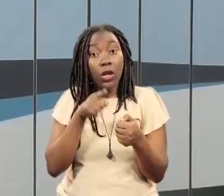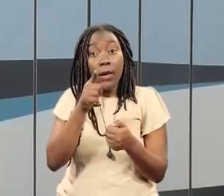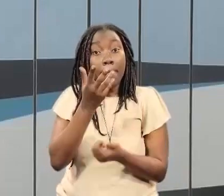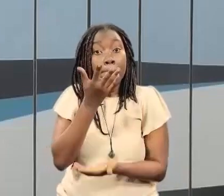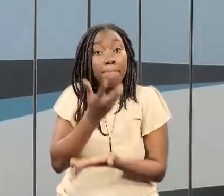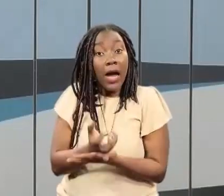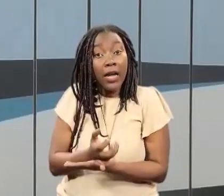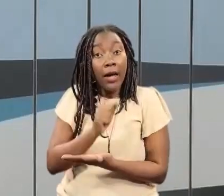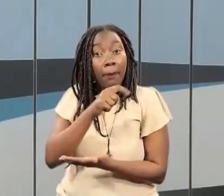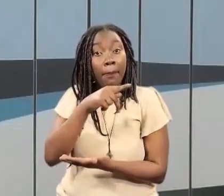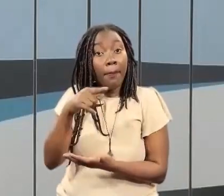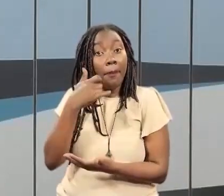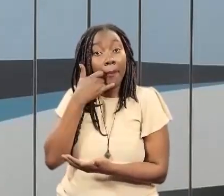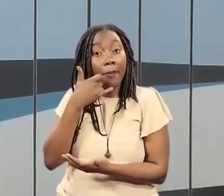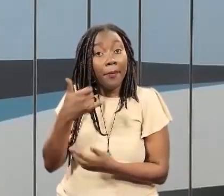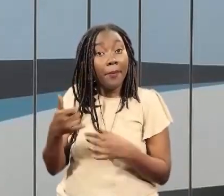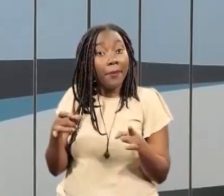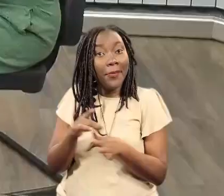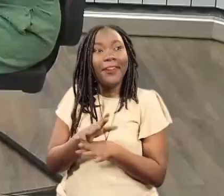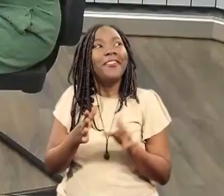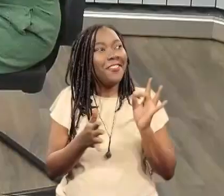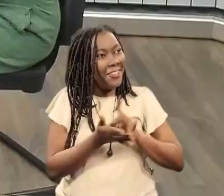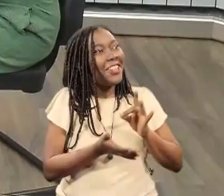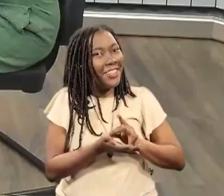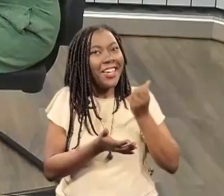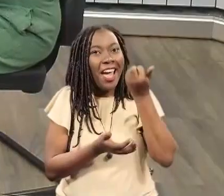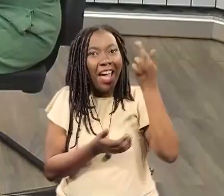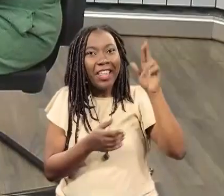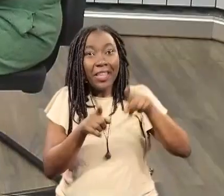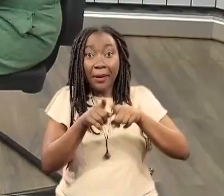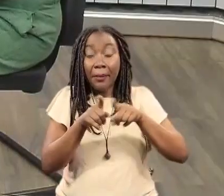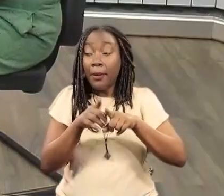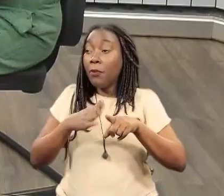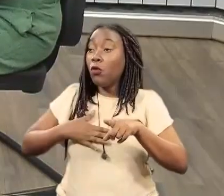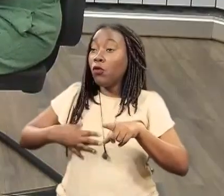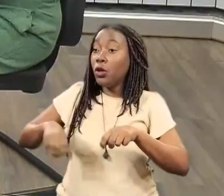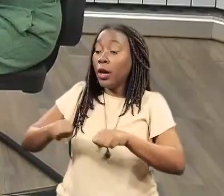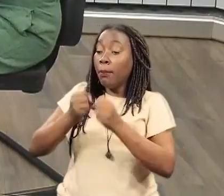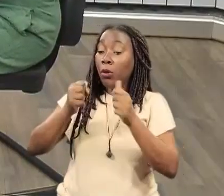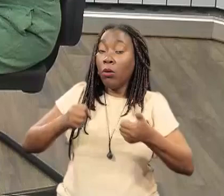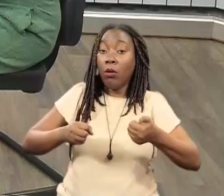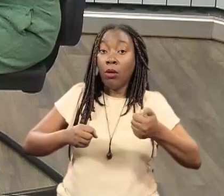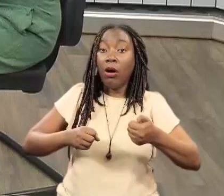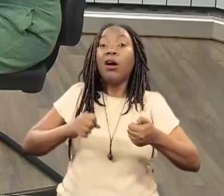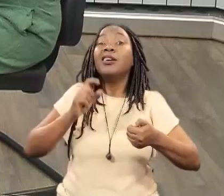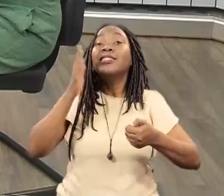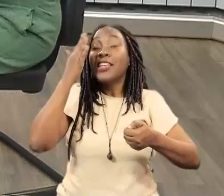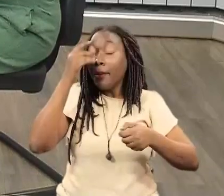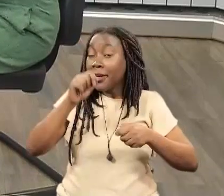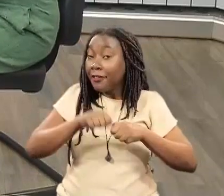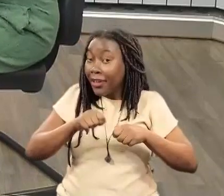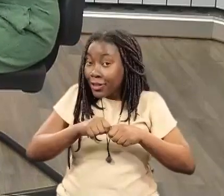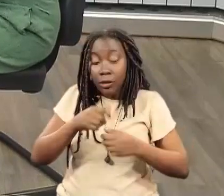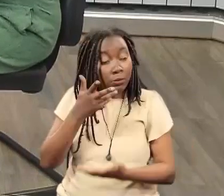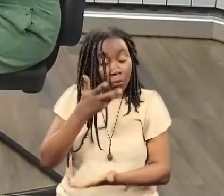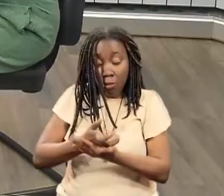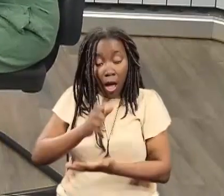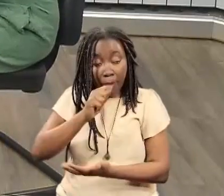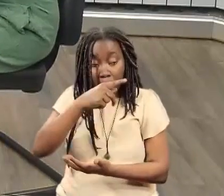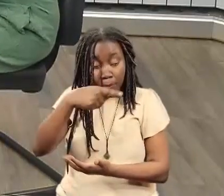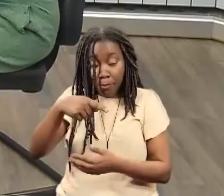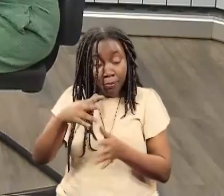aplicativo no telefone. Ah, sim, verdade. Ar-condicionado também. Meu filho quebrou o controle da TV esses dias. O que a gente fez? Vamos baixar um aplicativo.